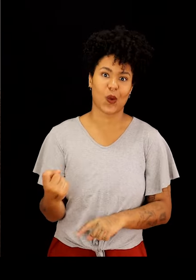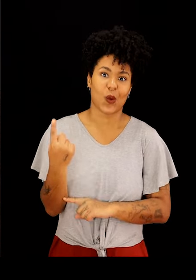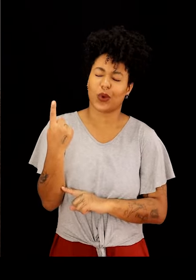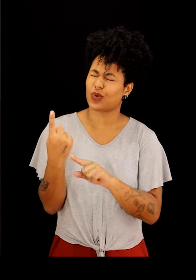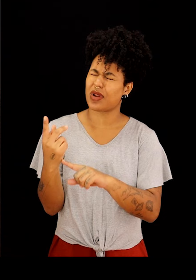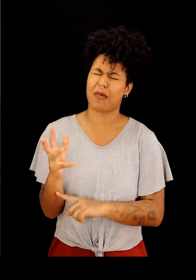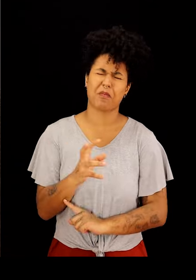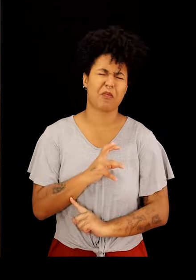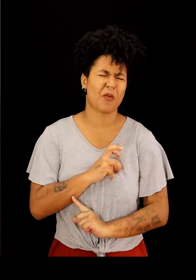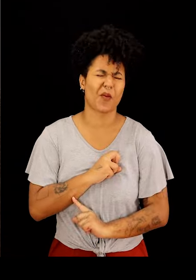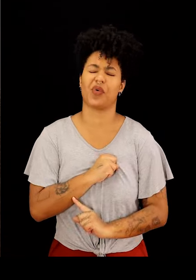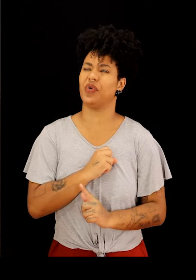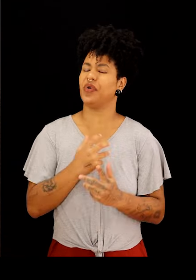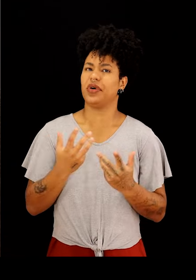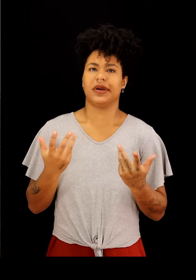amoroso,